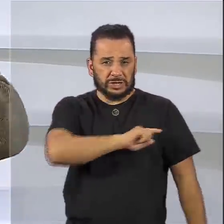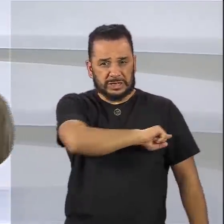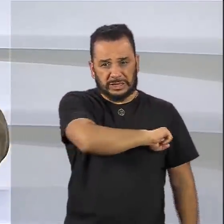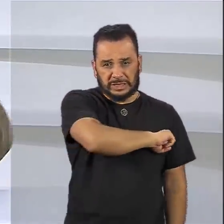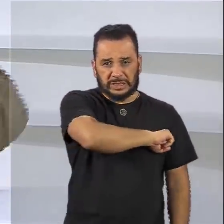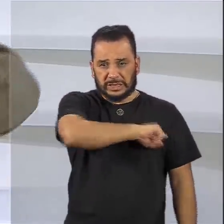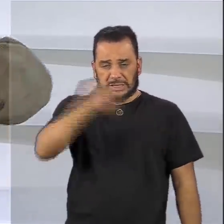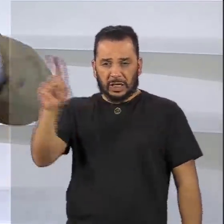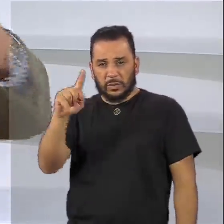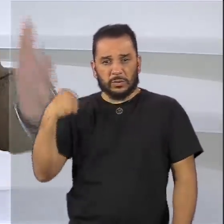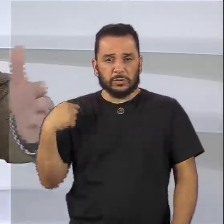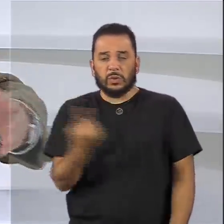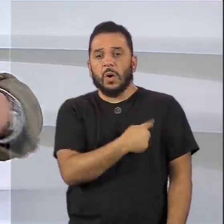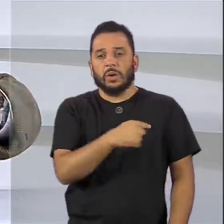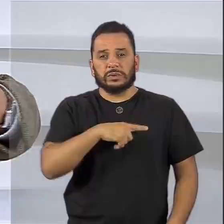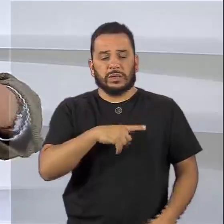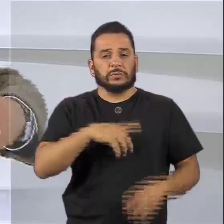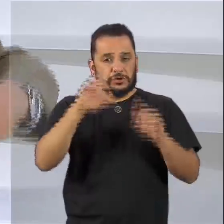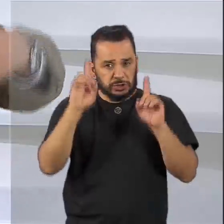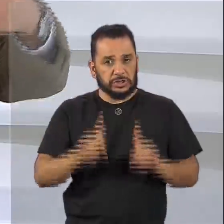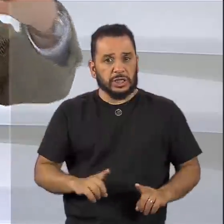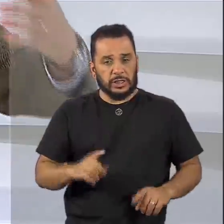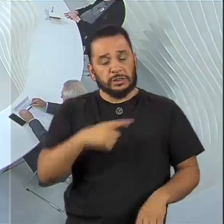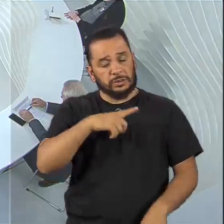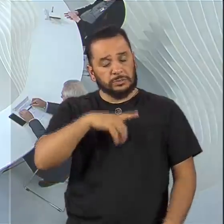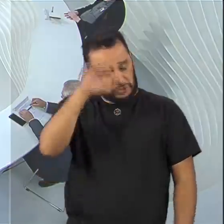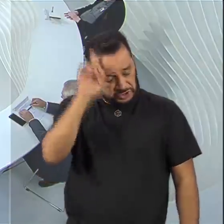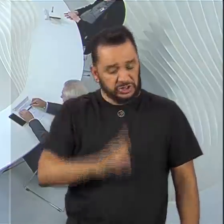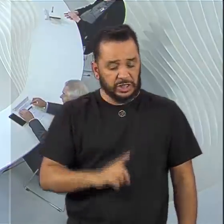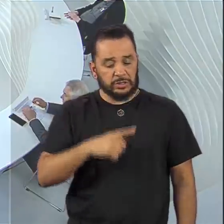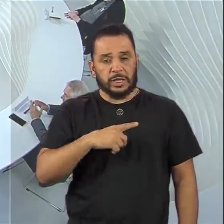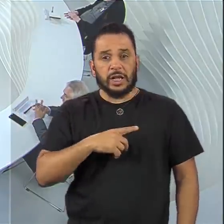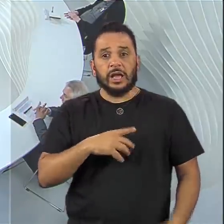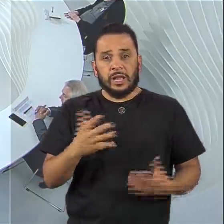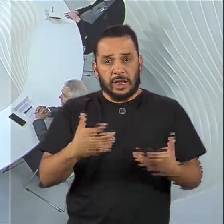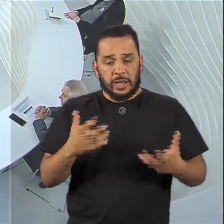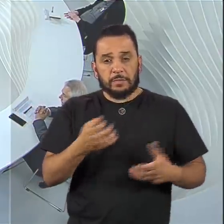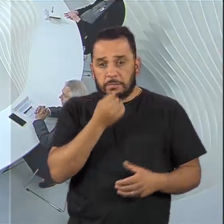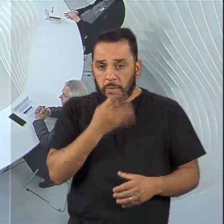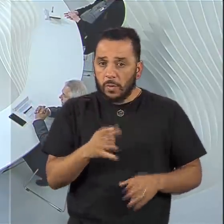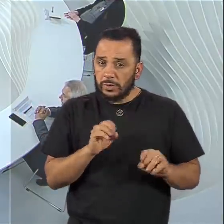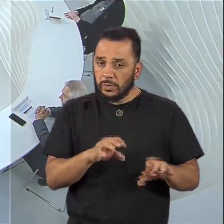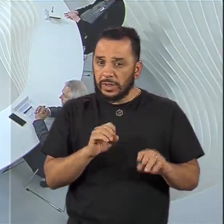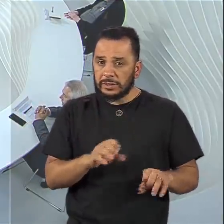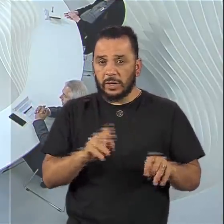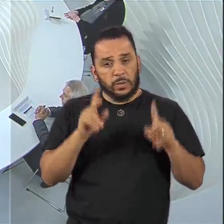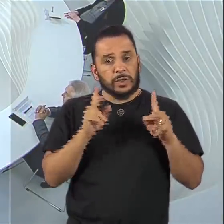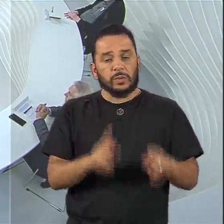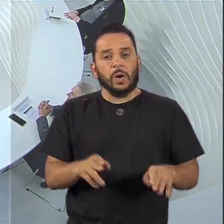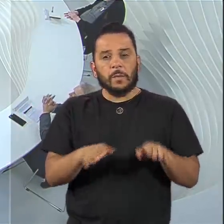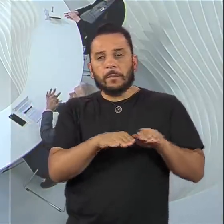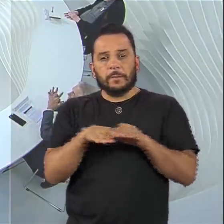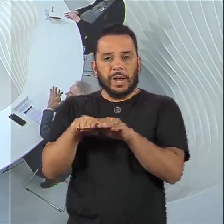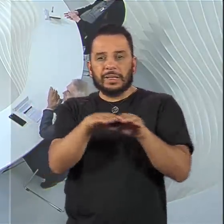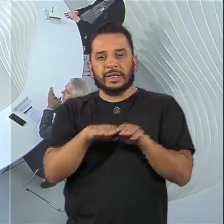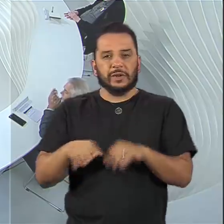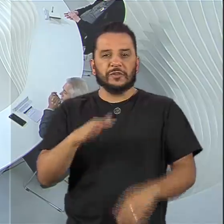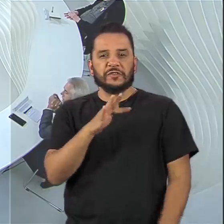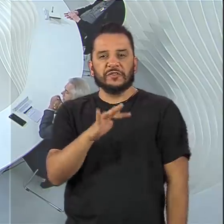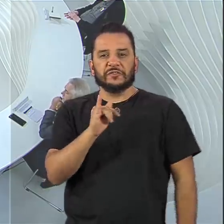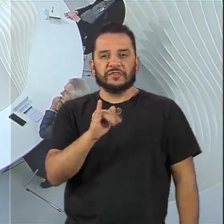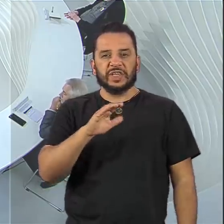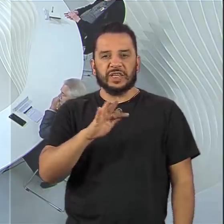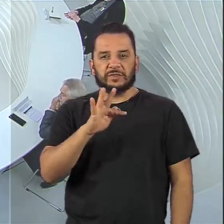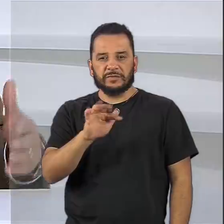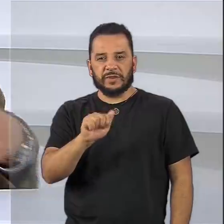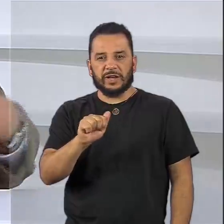nós temos direitos, nós queremos boa educação, lembra? Padrão claro. FIFA da saúde, padrão... Sim. Então, era uma reação contra